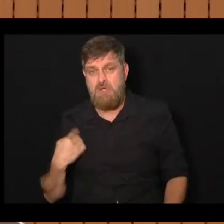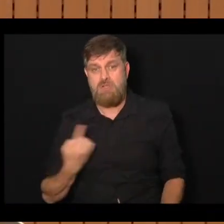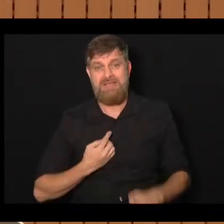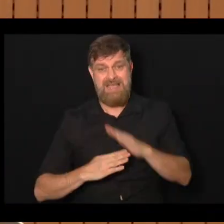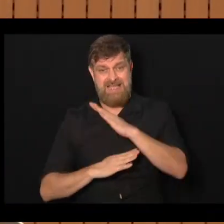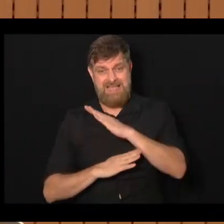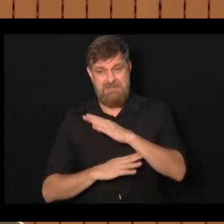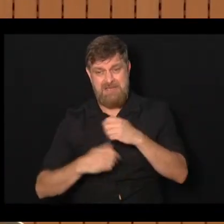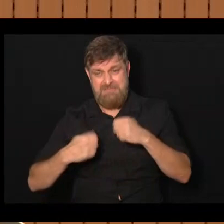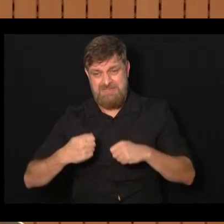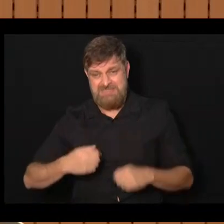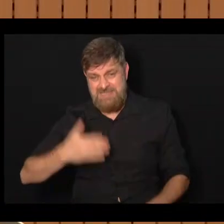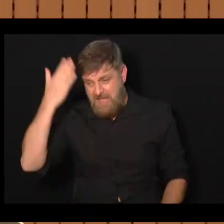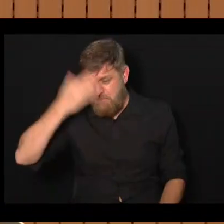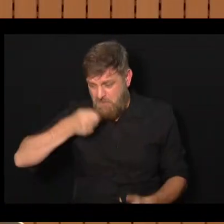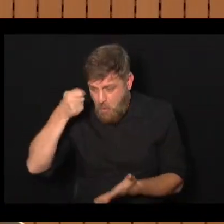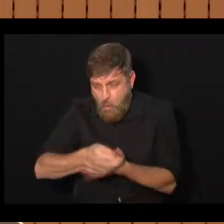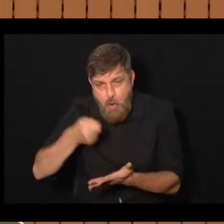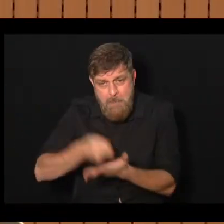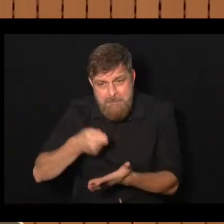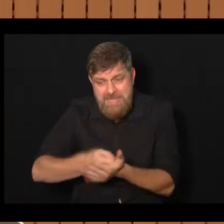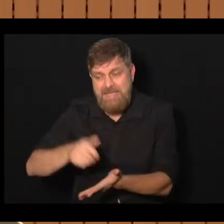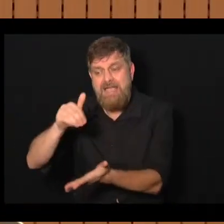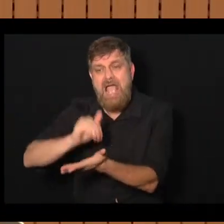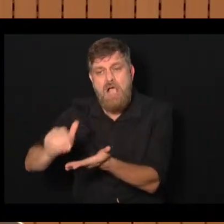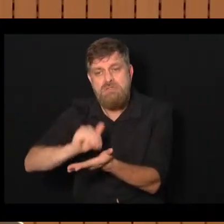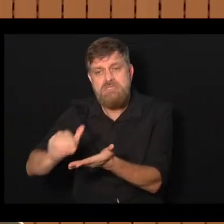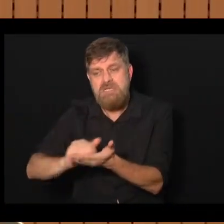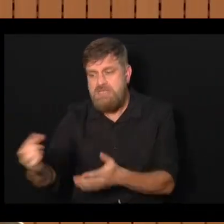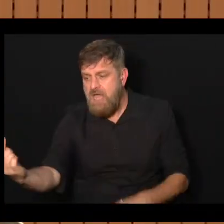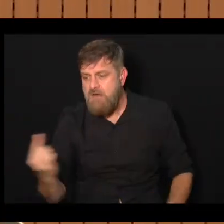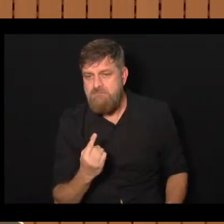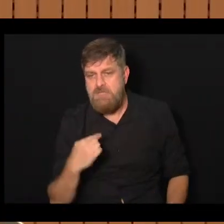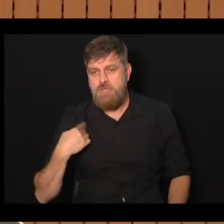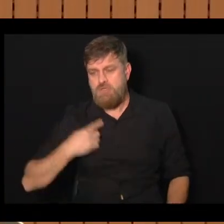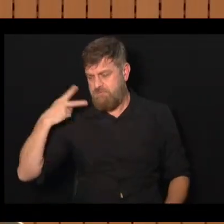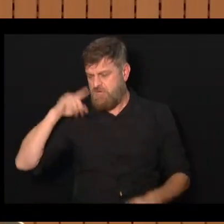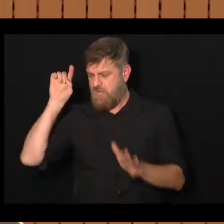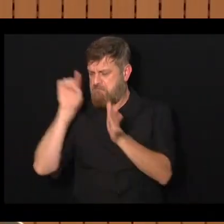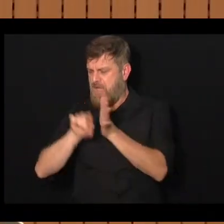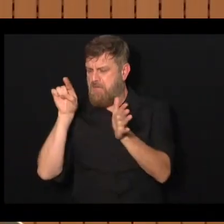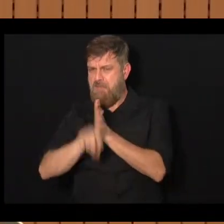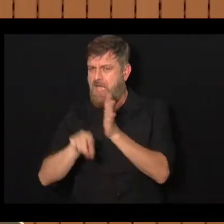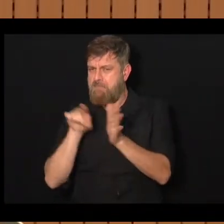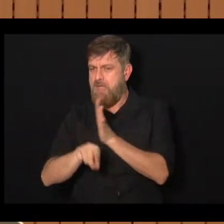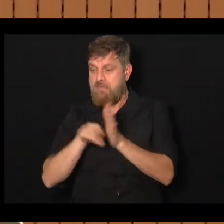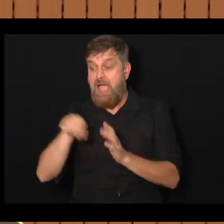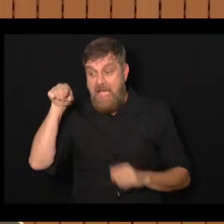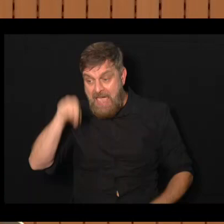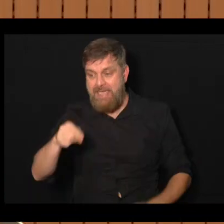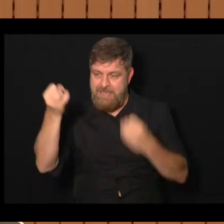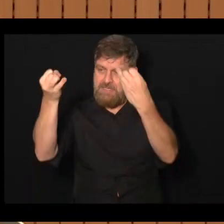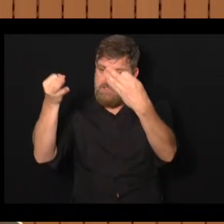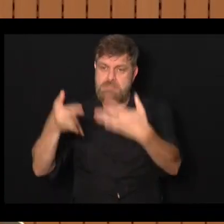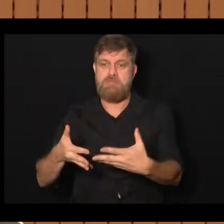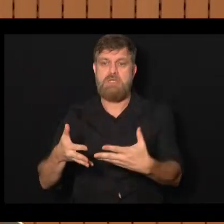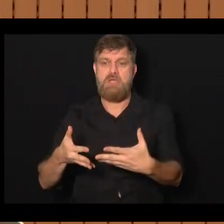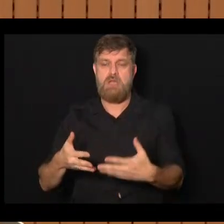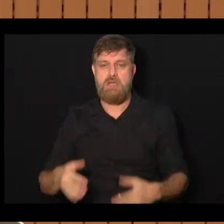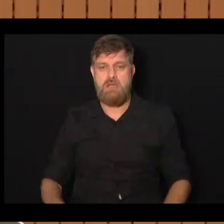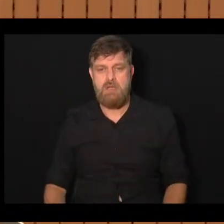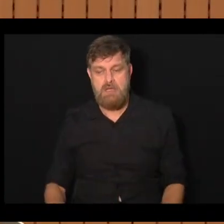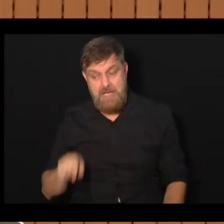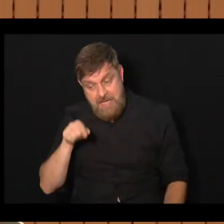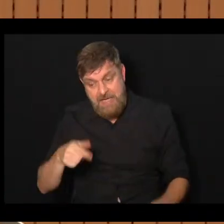tem que começar a aprovar a convocação de secretário para que eles possam vir prestar conta aqui nessa casa.